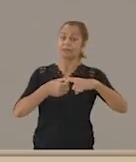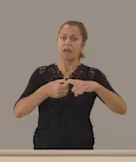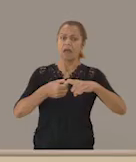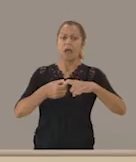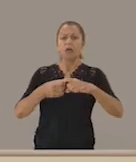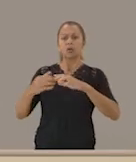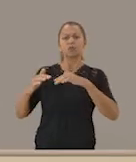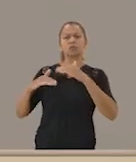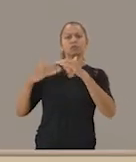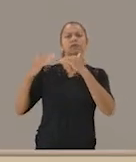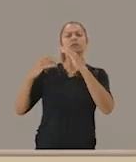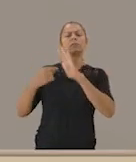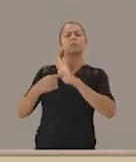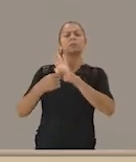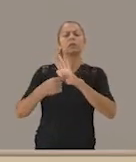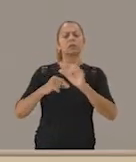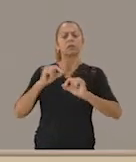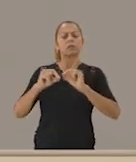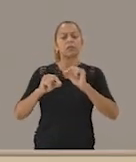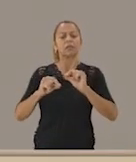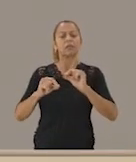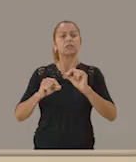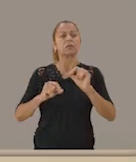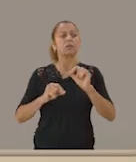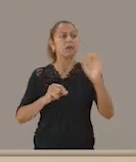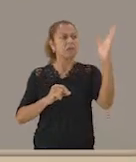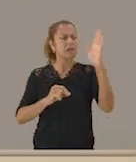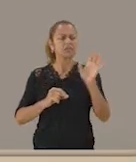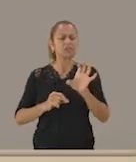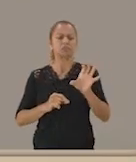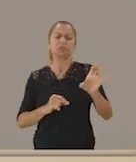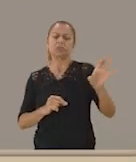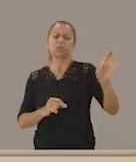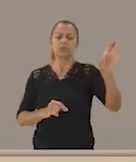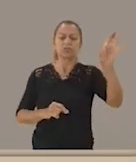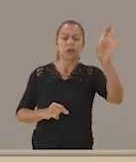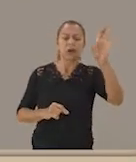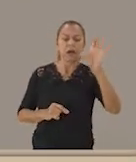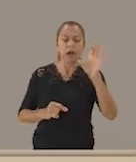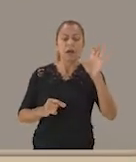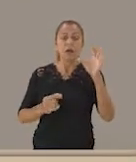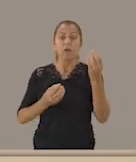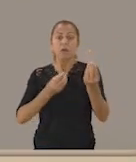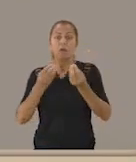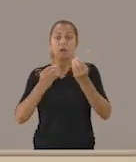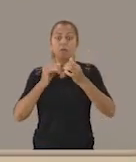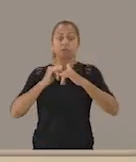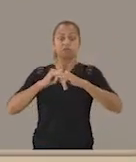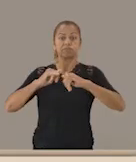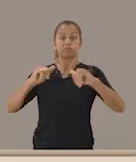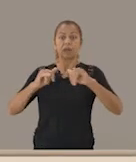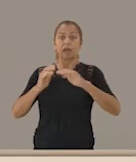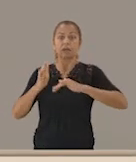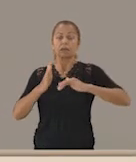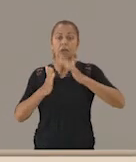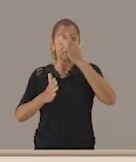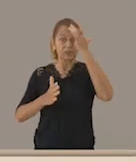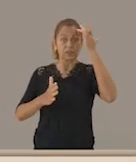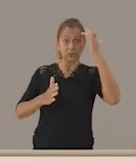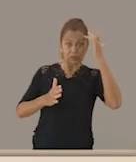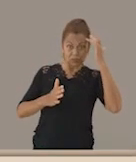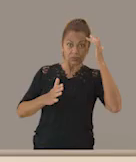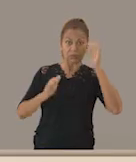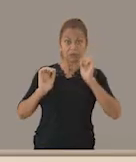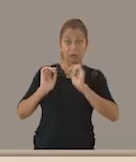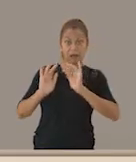das diferentes regiões do Brasil e também daqueles que se envolveram no evento de alguma forma. Veja os